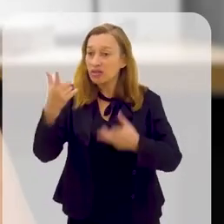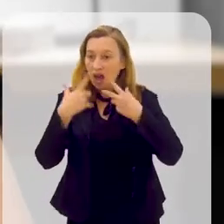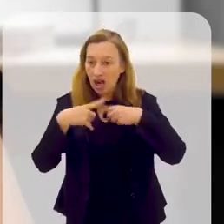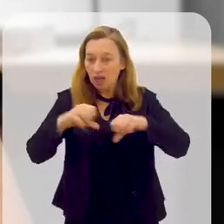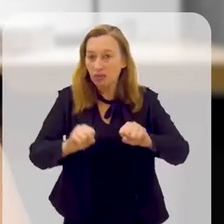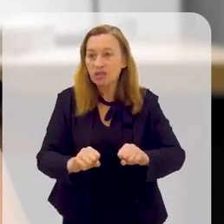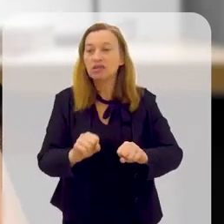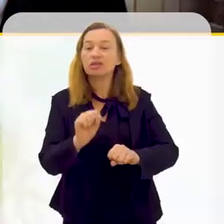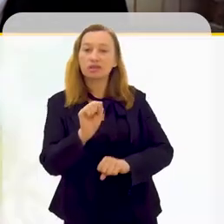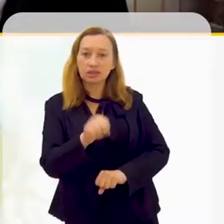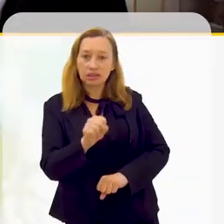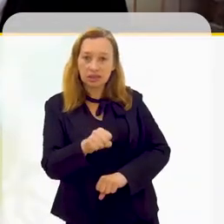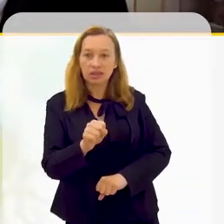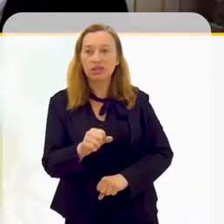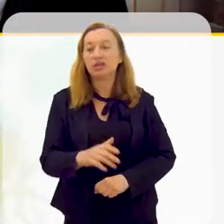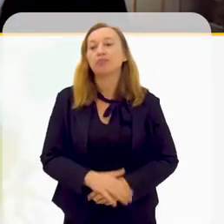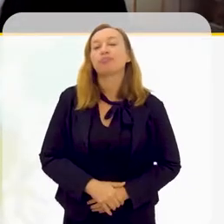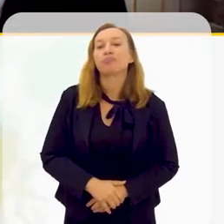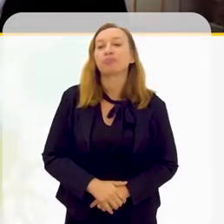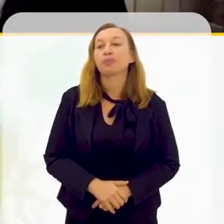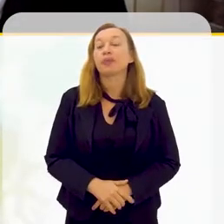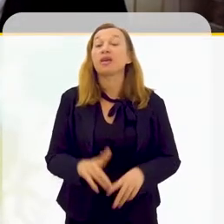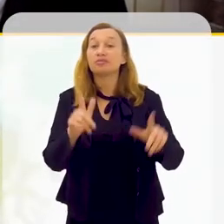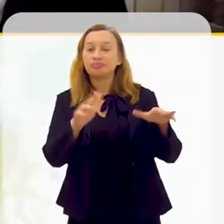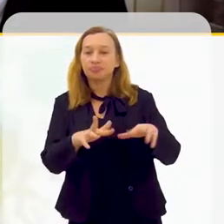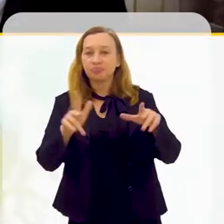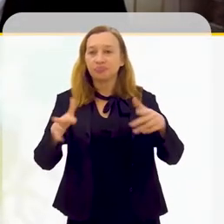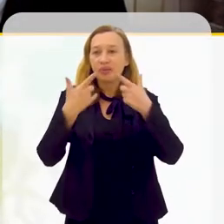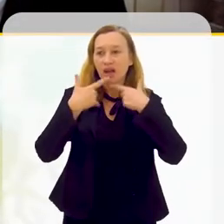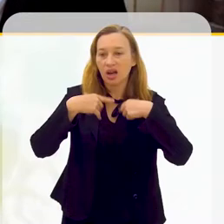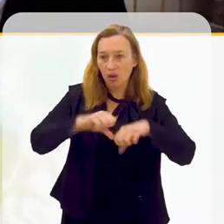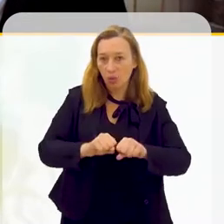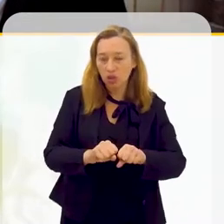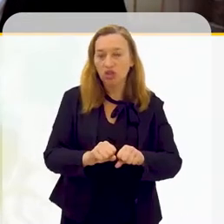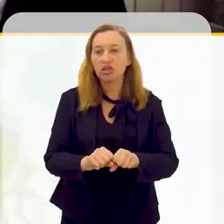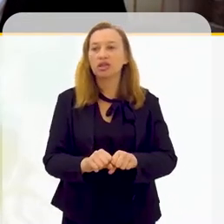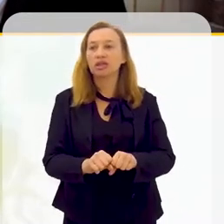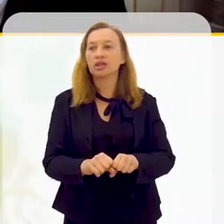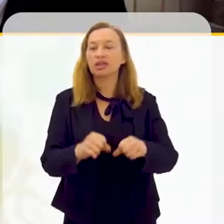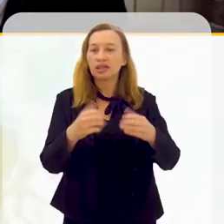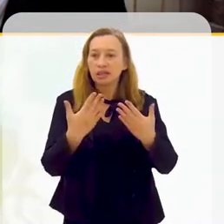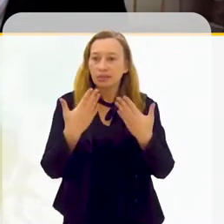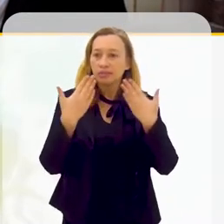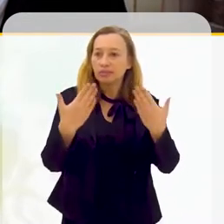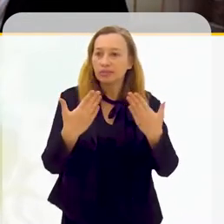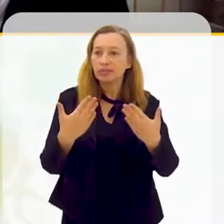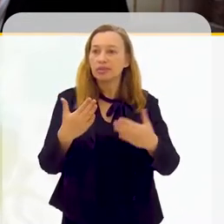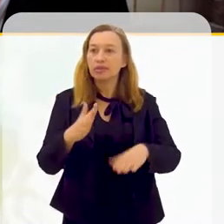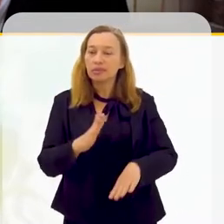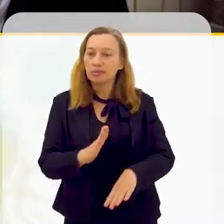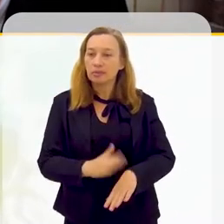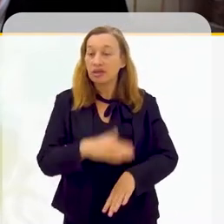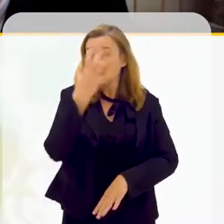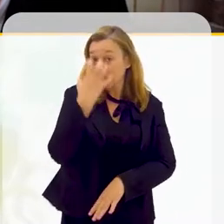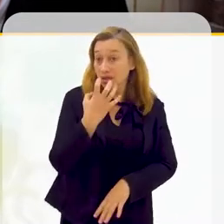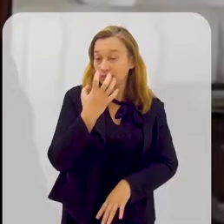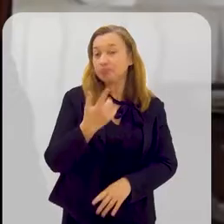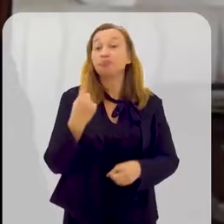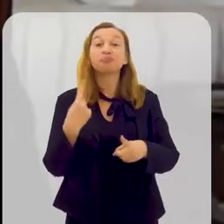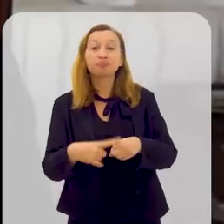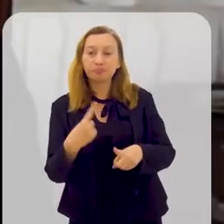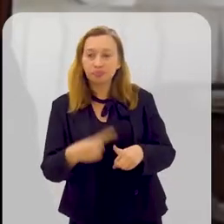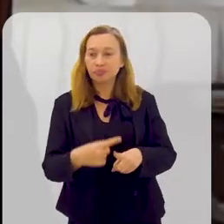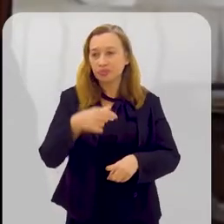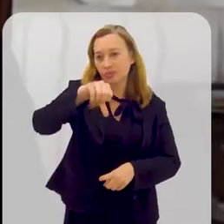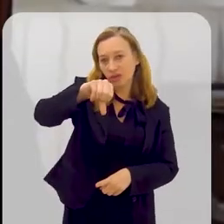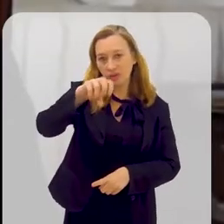brilhante é a questão da diferença linguística que elas apresentam fica mais grave